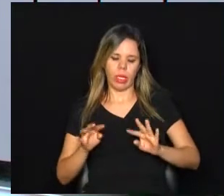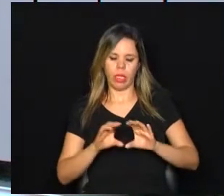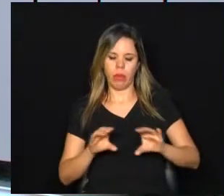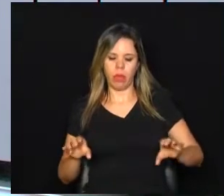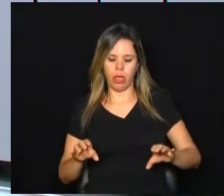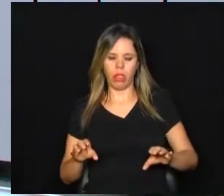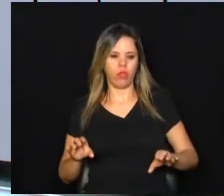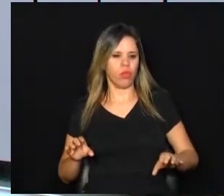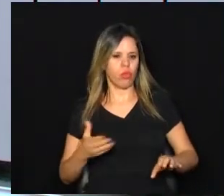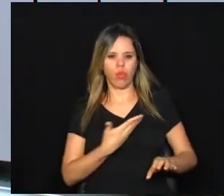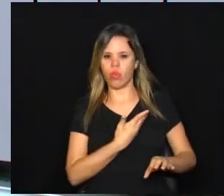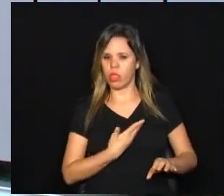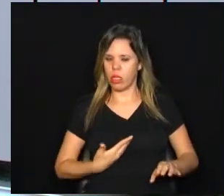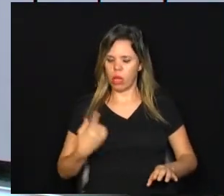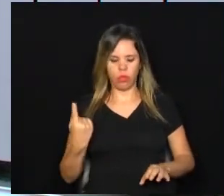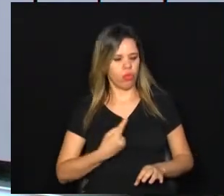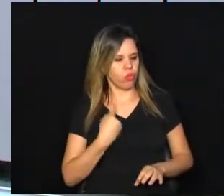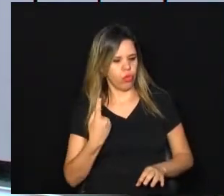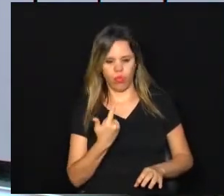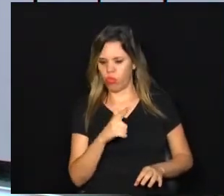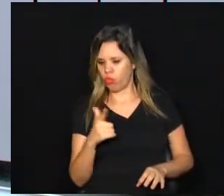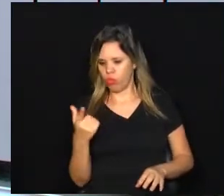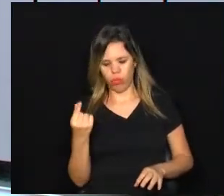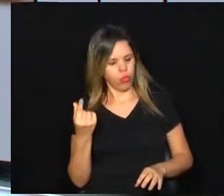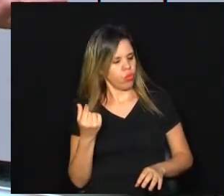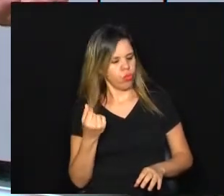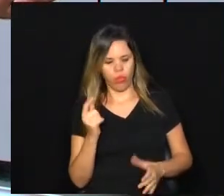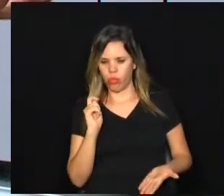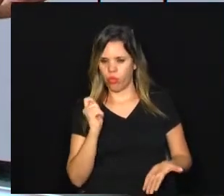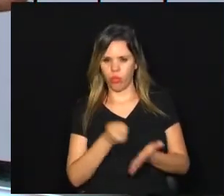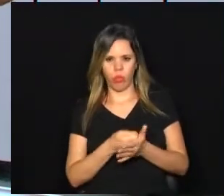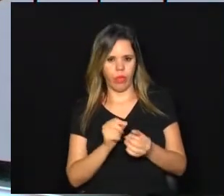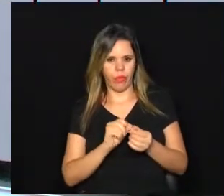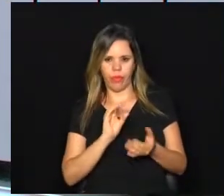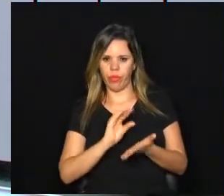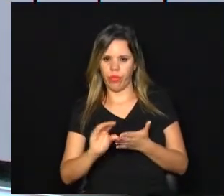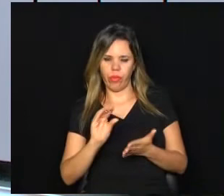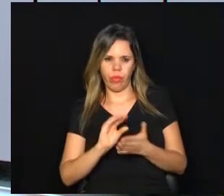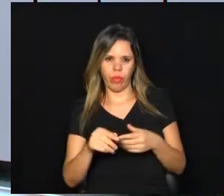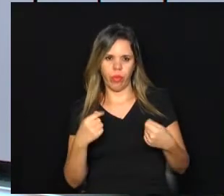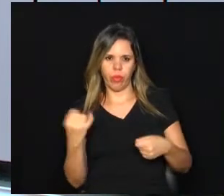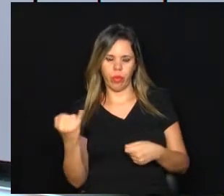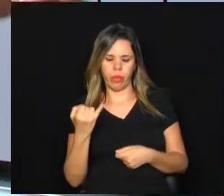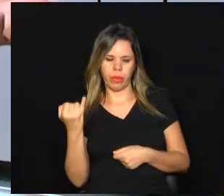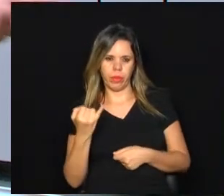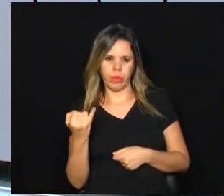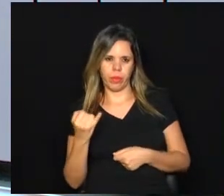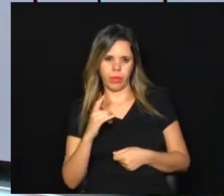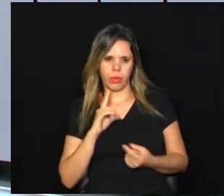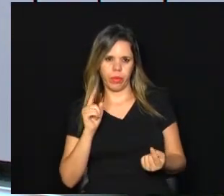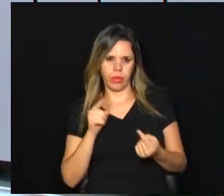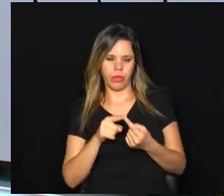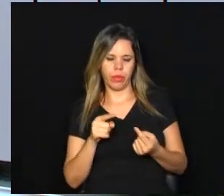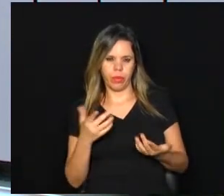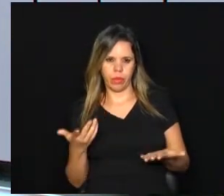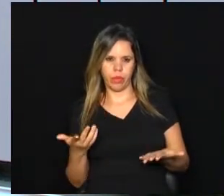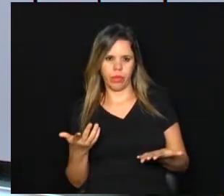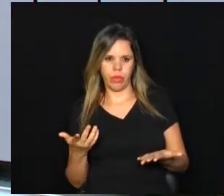sozinho não vai ter recurso, os governos, para fazer os investimentos necessários para atingir as metas